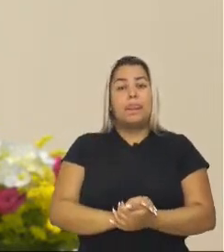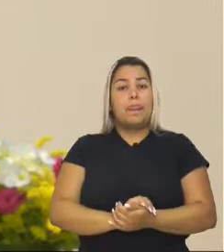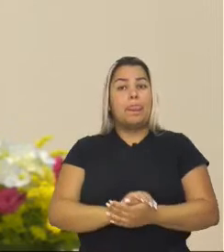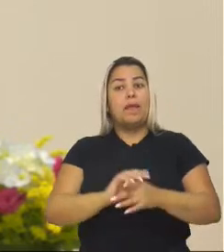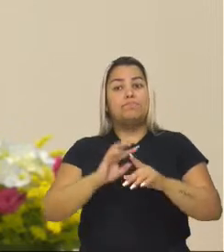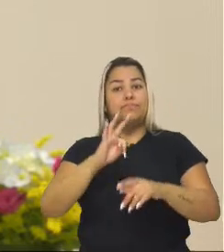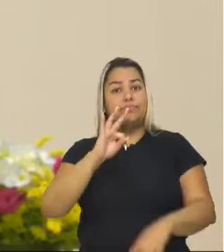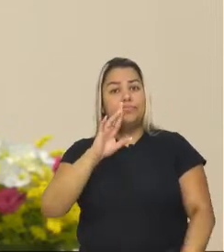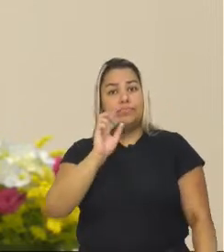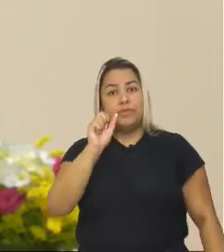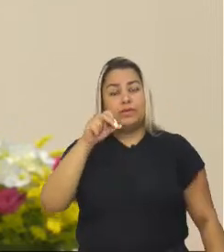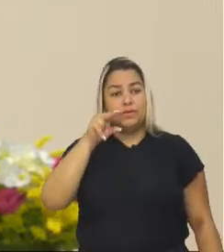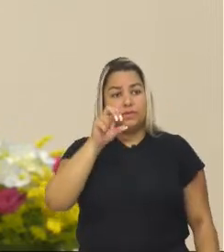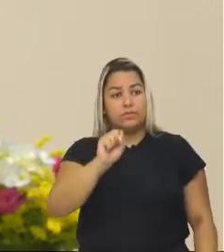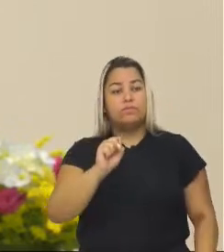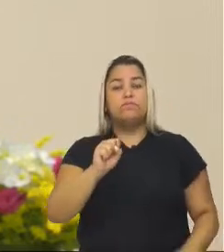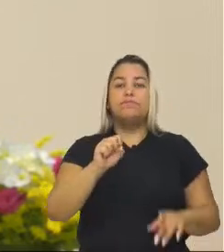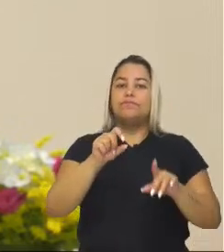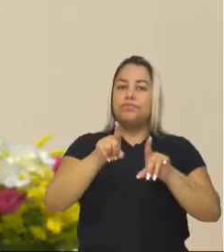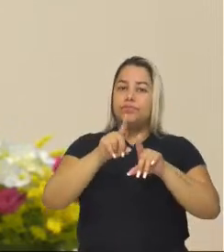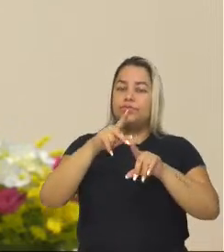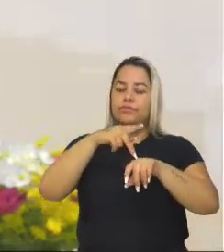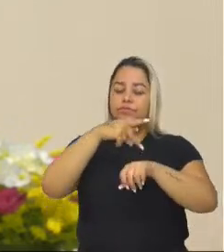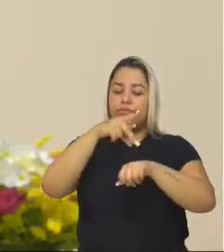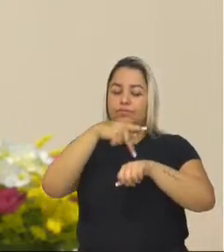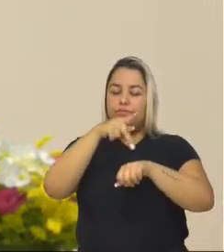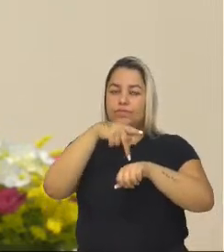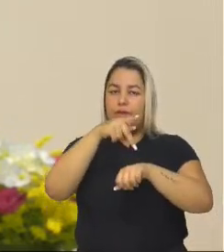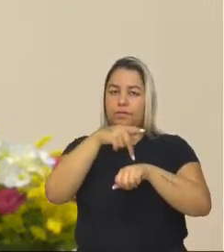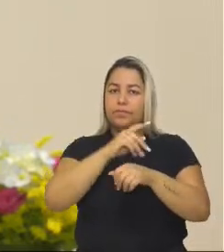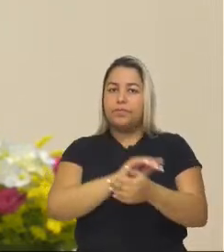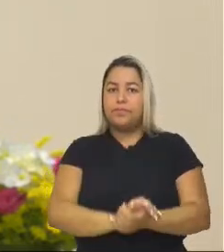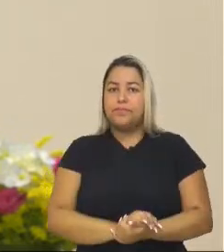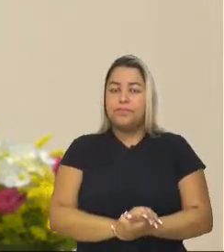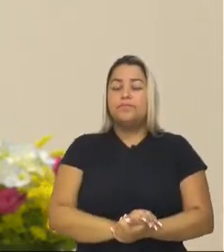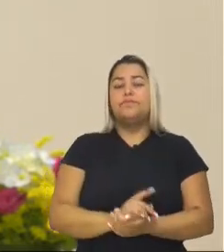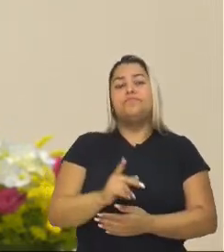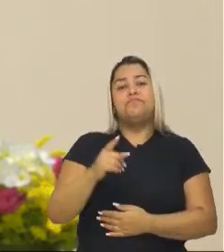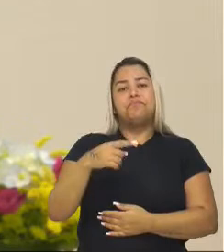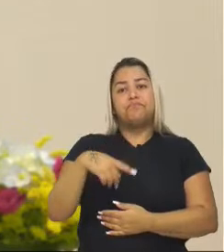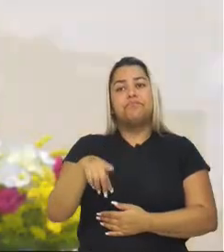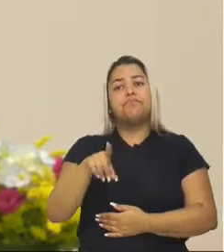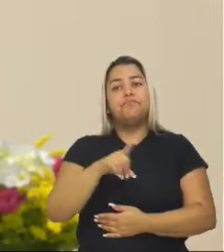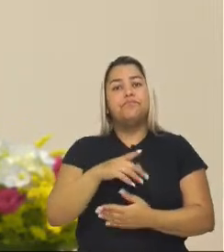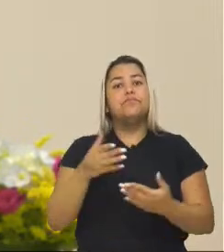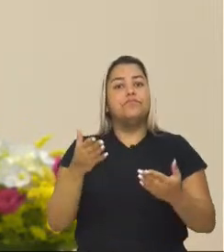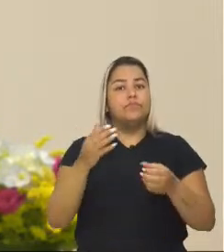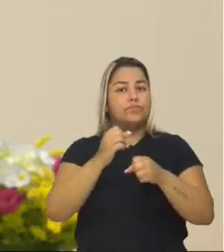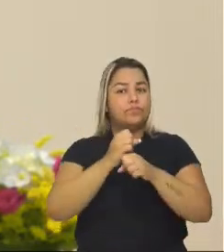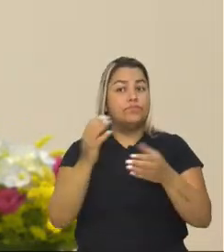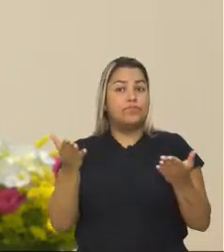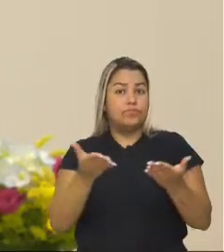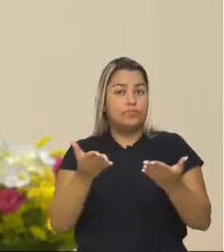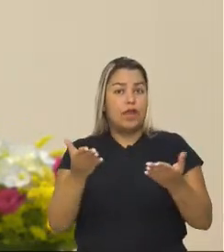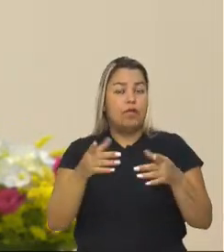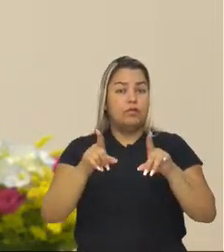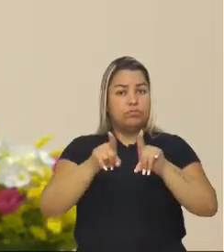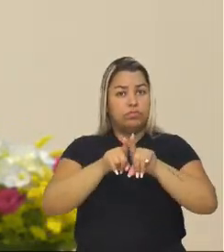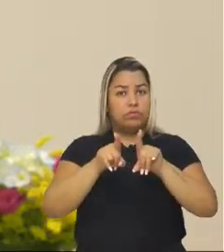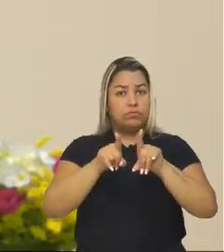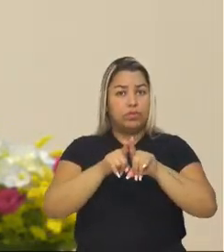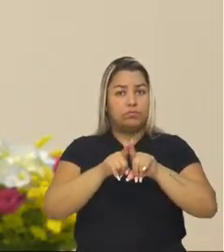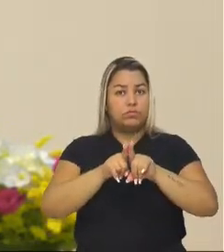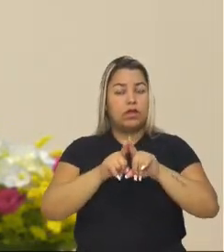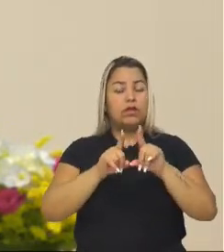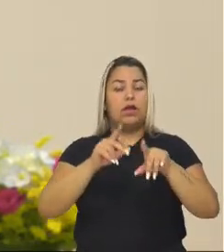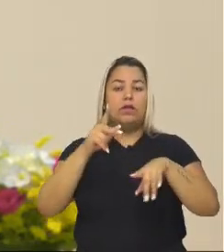transgêneros no nosso país. Então, considerando o nosso cenário nacional e o cenário